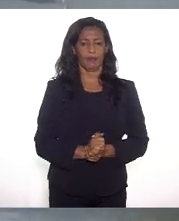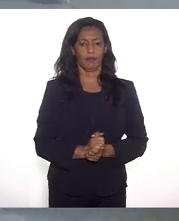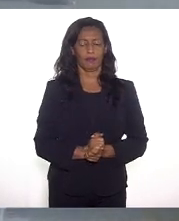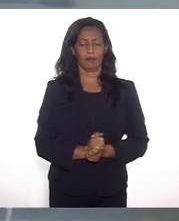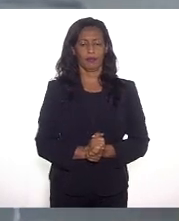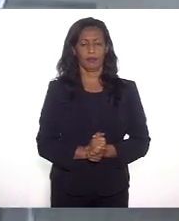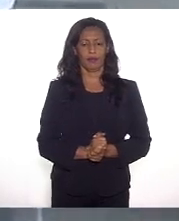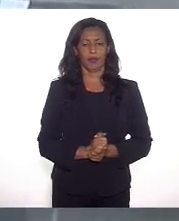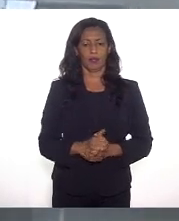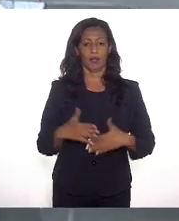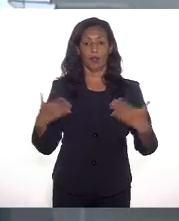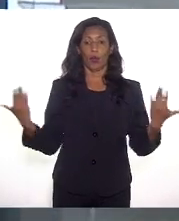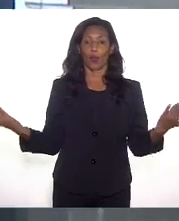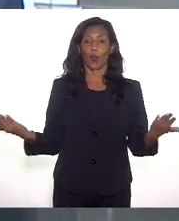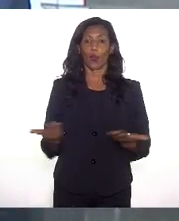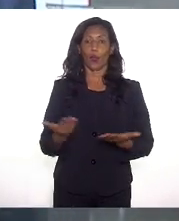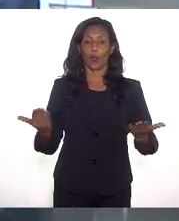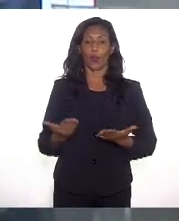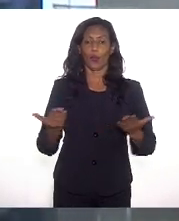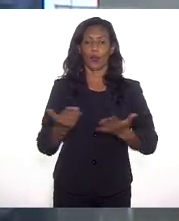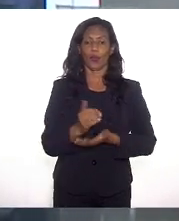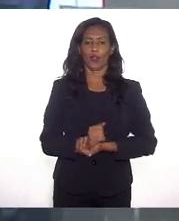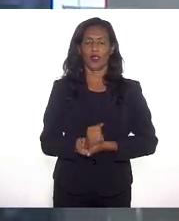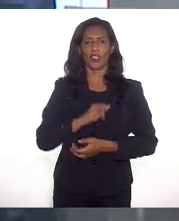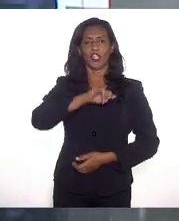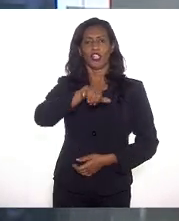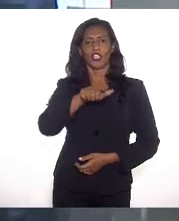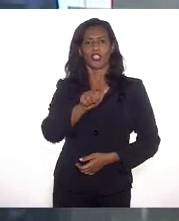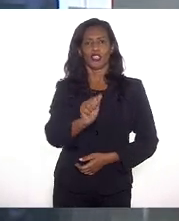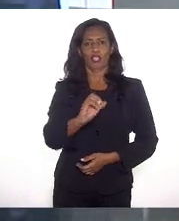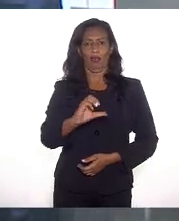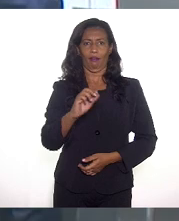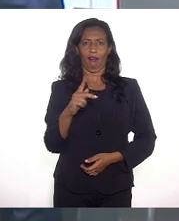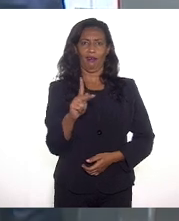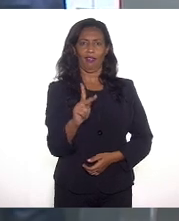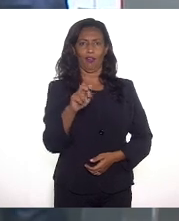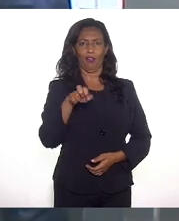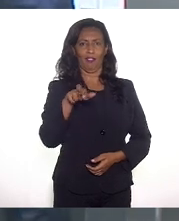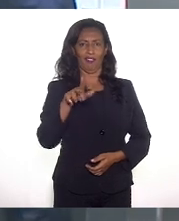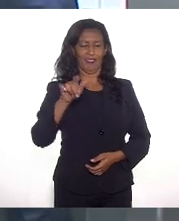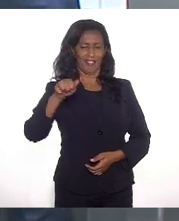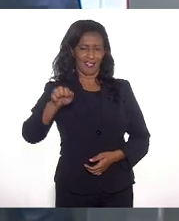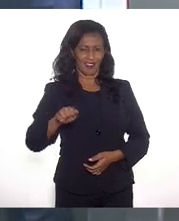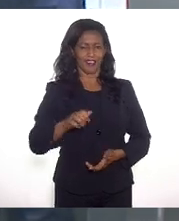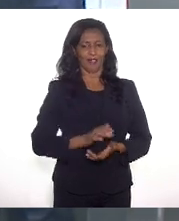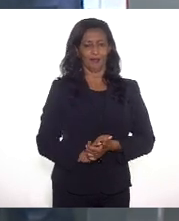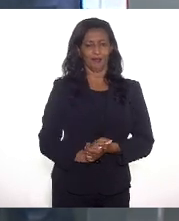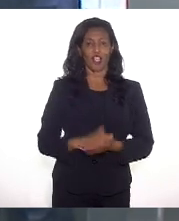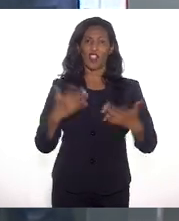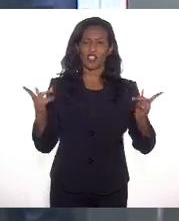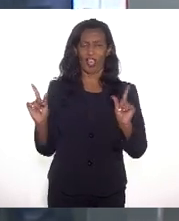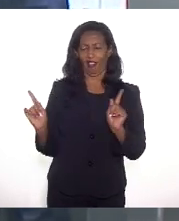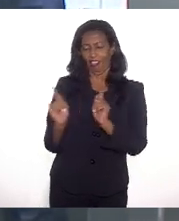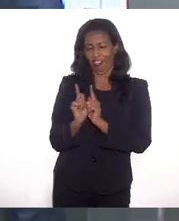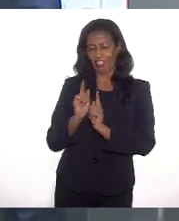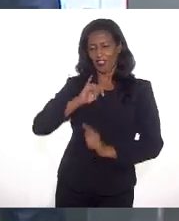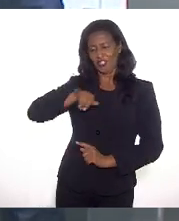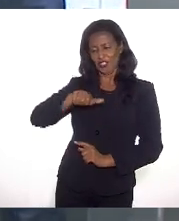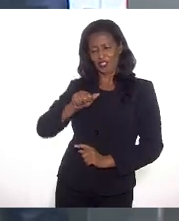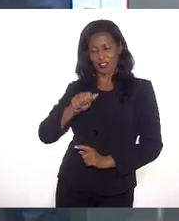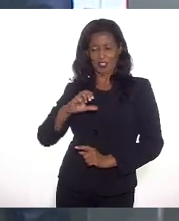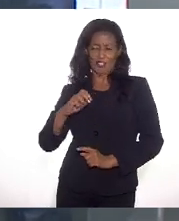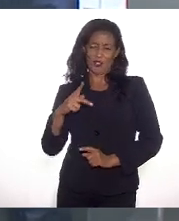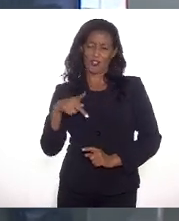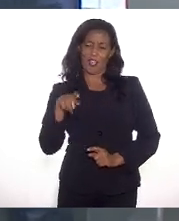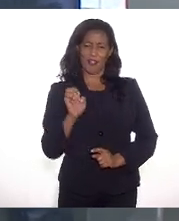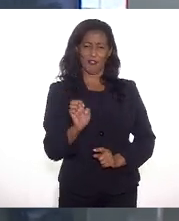Hoje, vocês vão conhecer a dona Jaqueline, que nós já apelidamos ela de Jaque, e a Jaque vai ser a